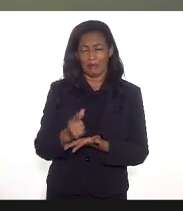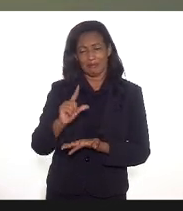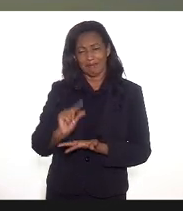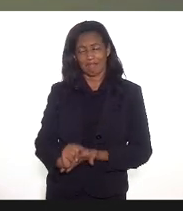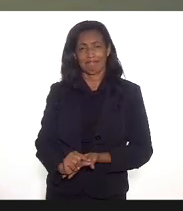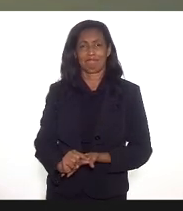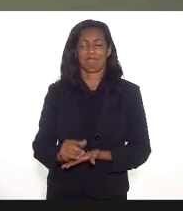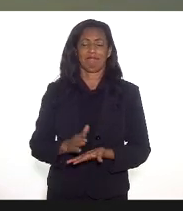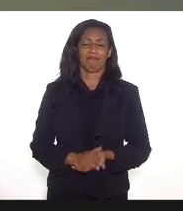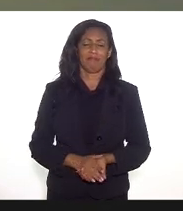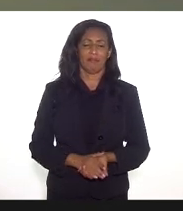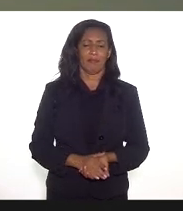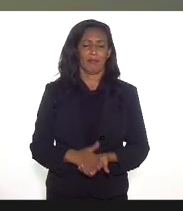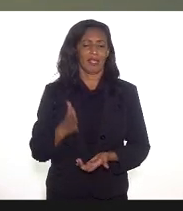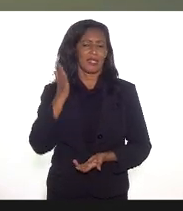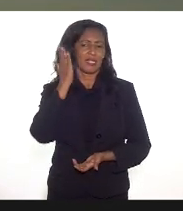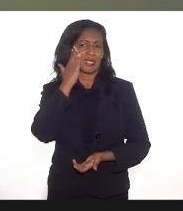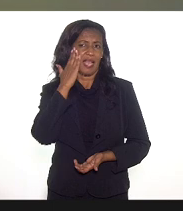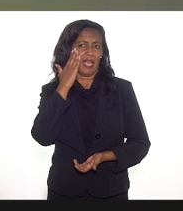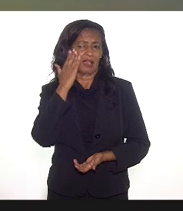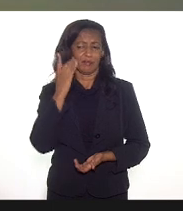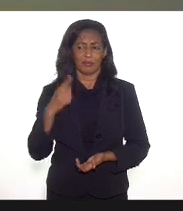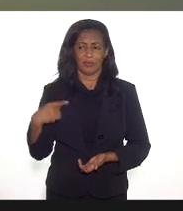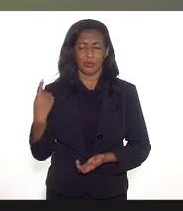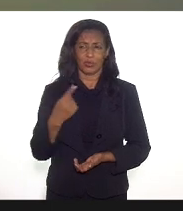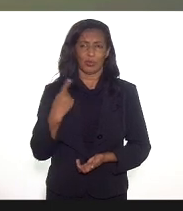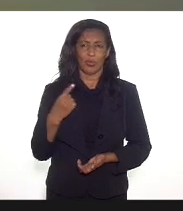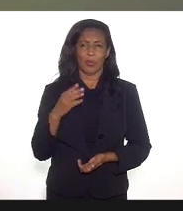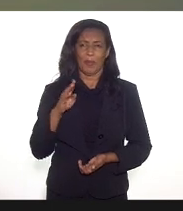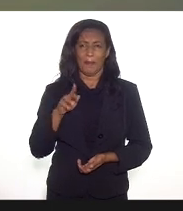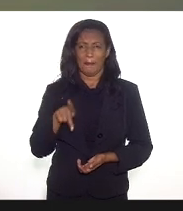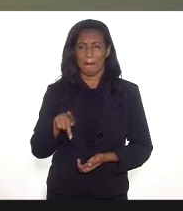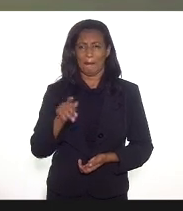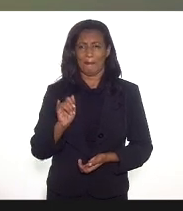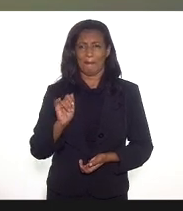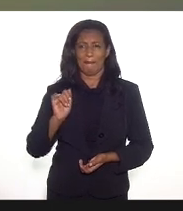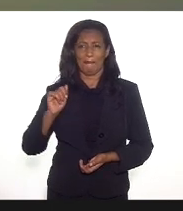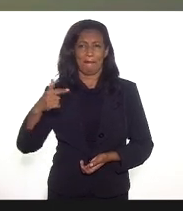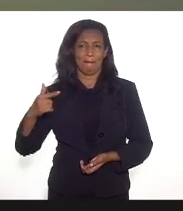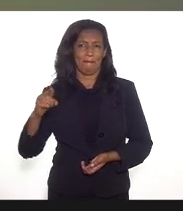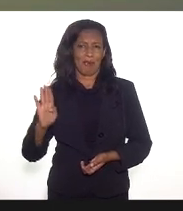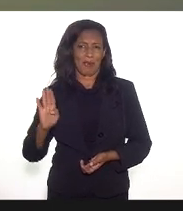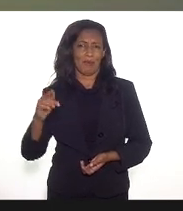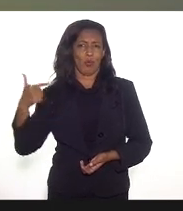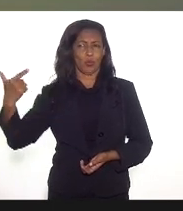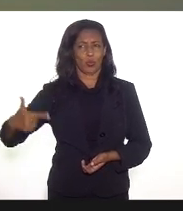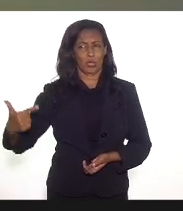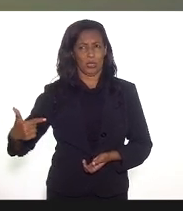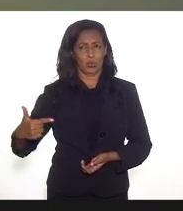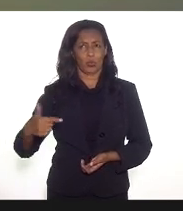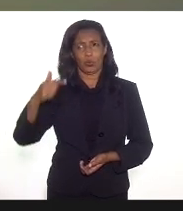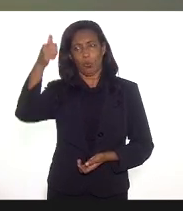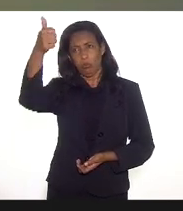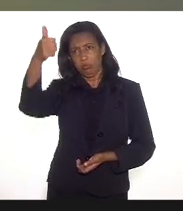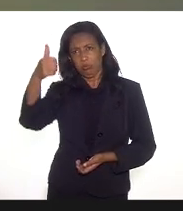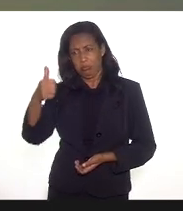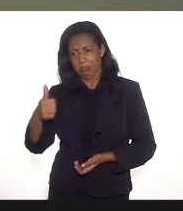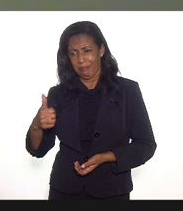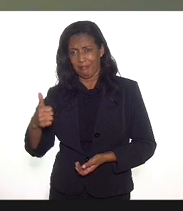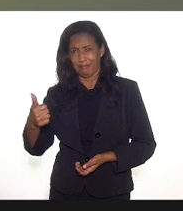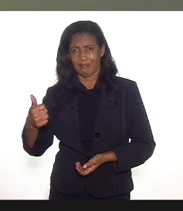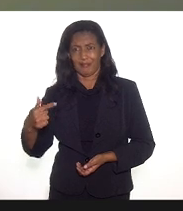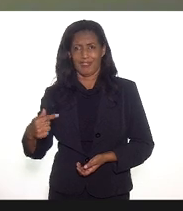todo mundo já sabe que somos o segundo PIB no país e o 17º estado em